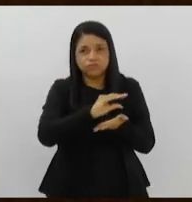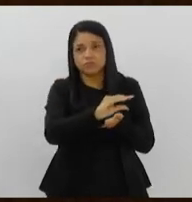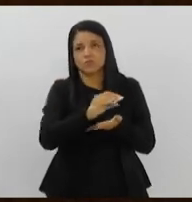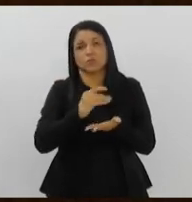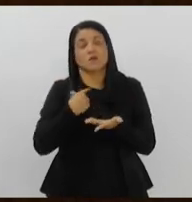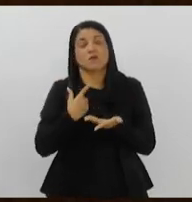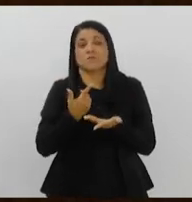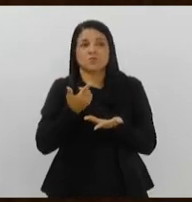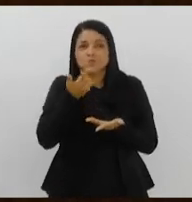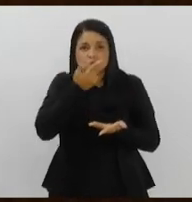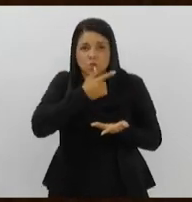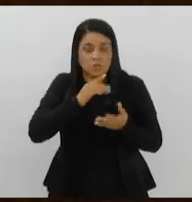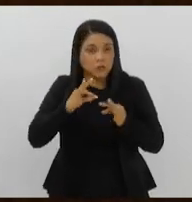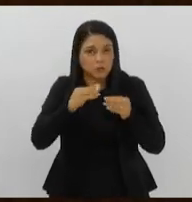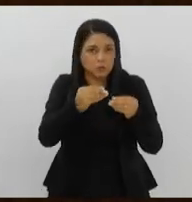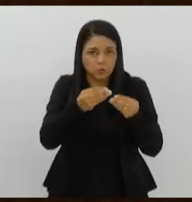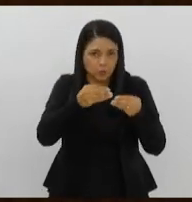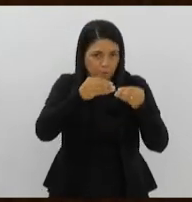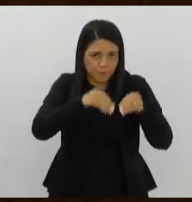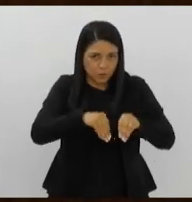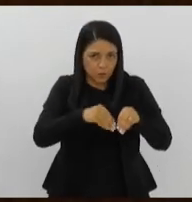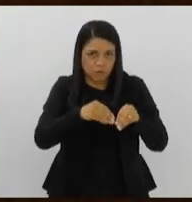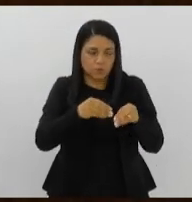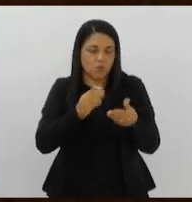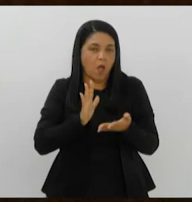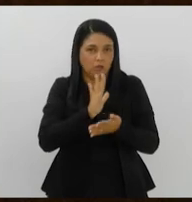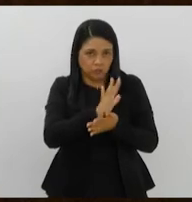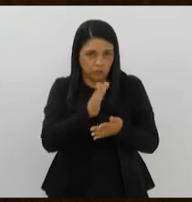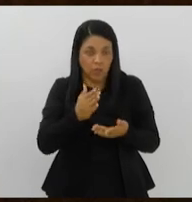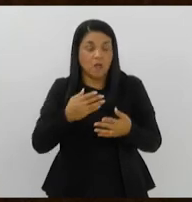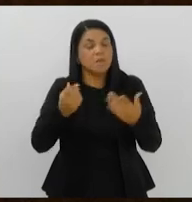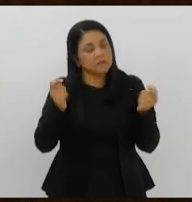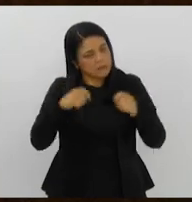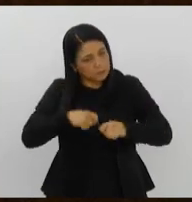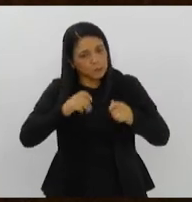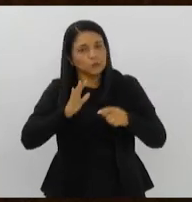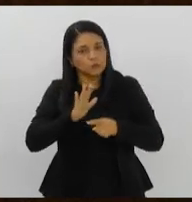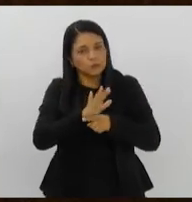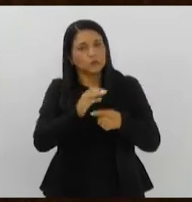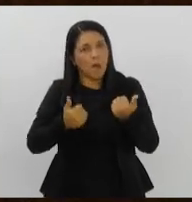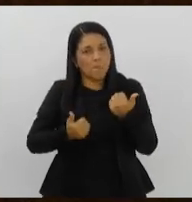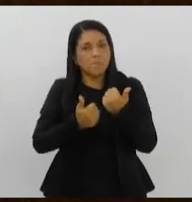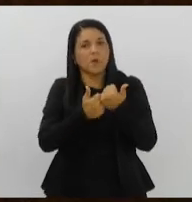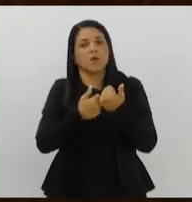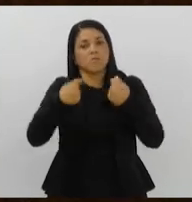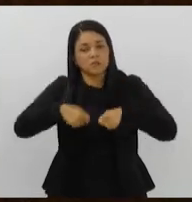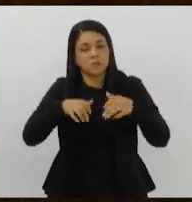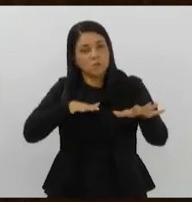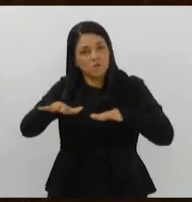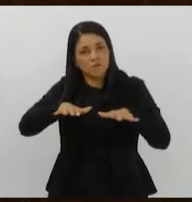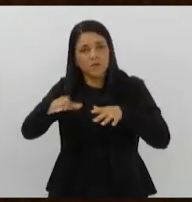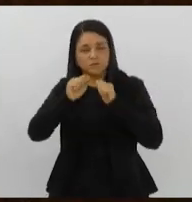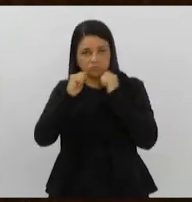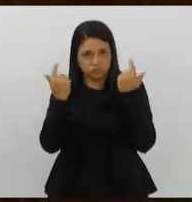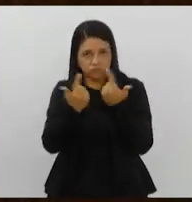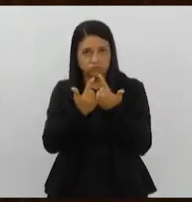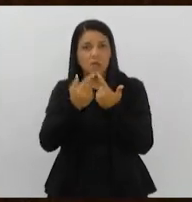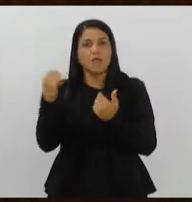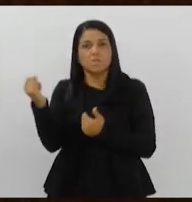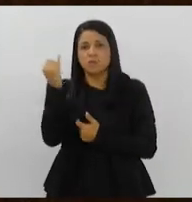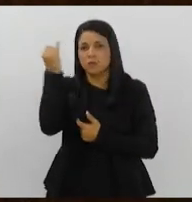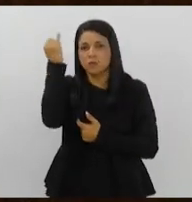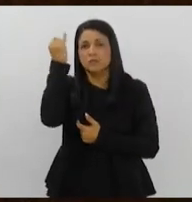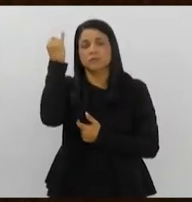para cobrir os prejuízos, mas que, enfim, eu acho que ajuda e ajuda muito, e é necessário esse movimento da Assembleia Legislativa. É muito importante